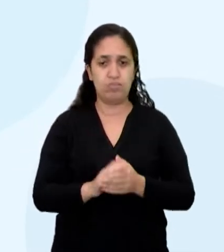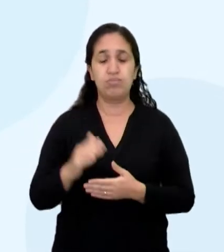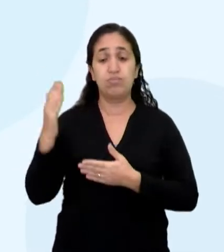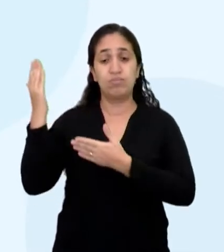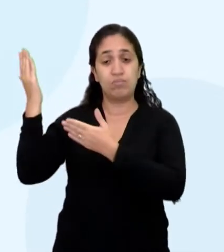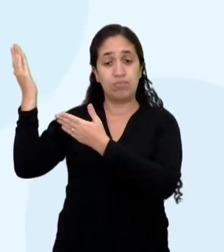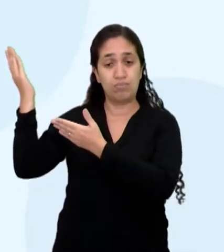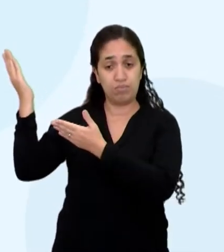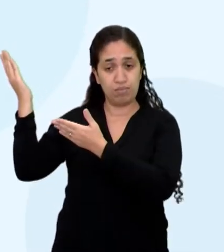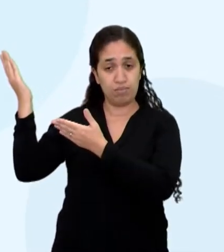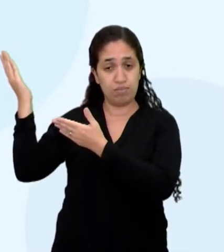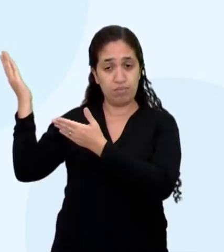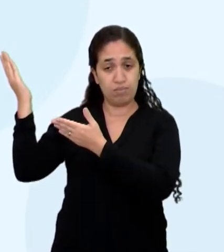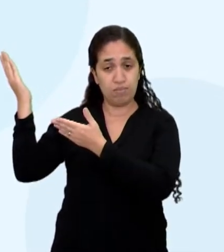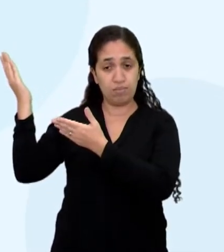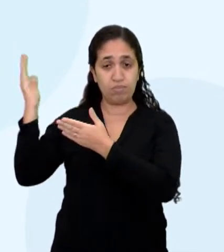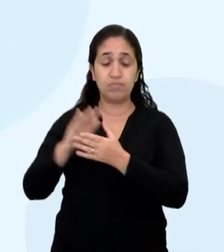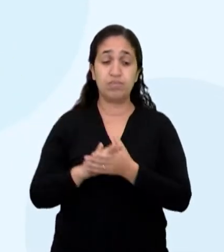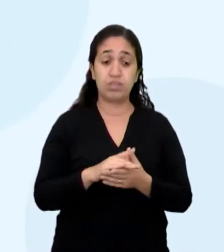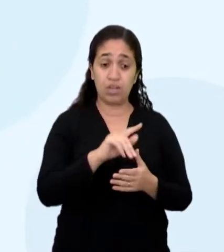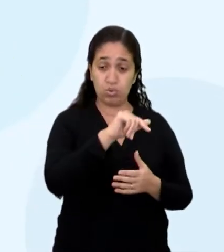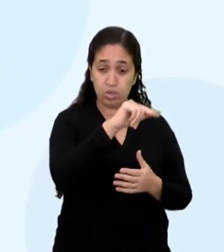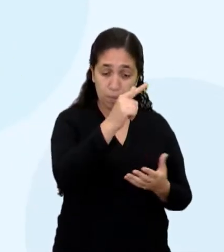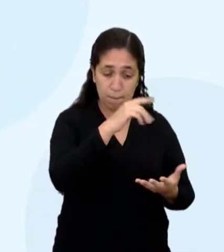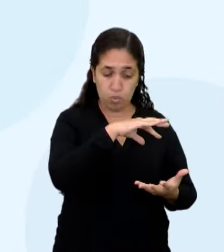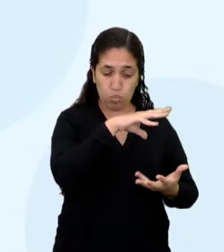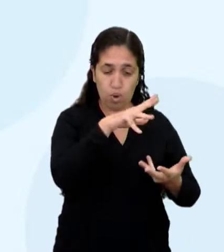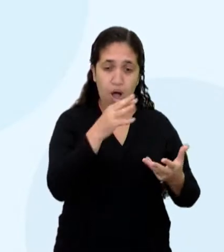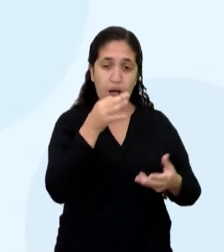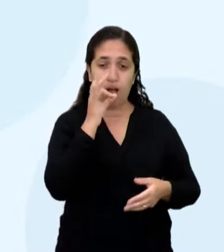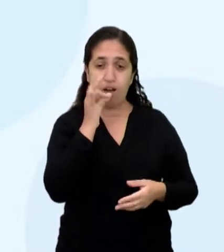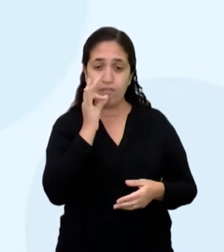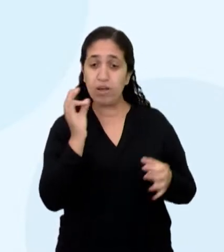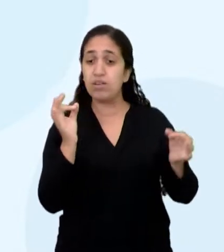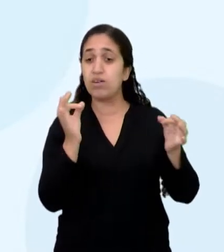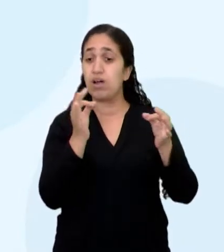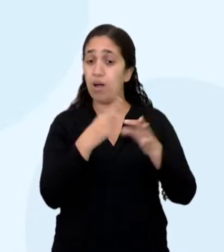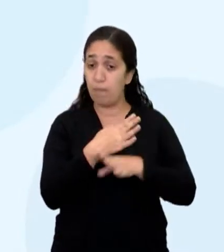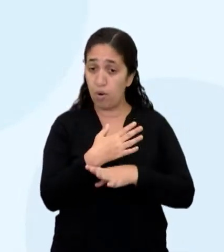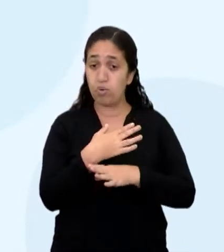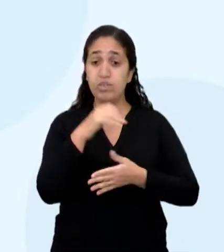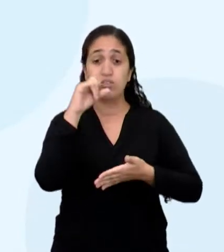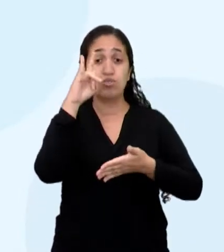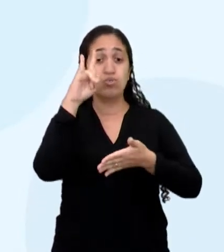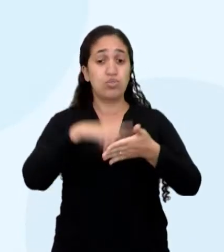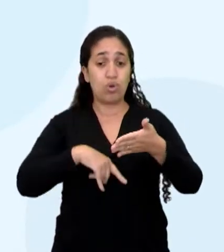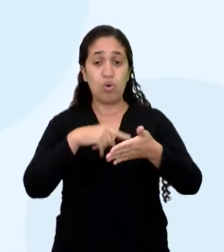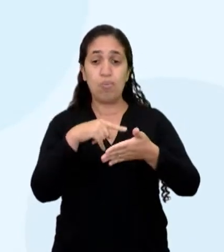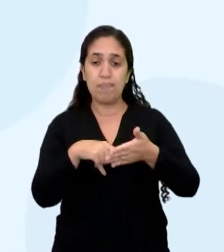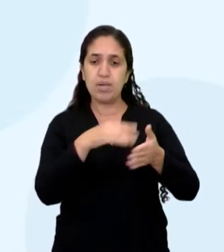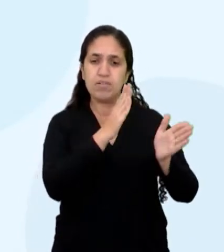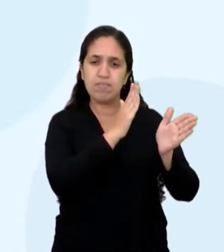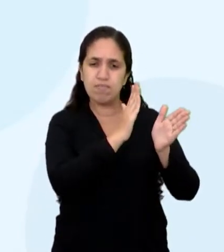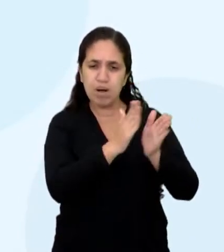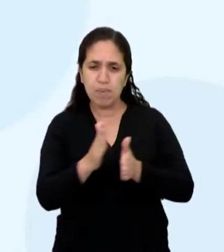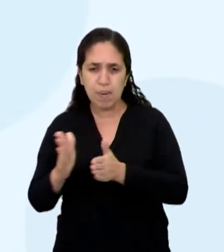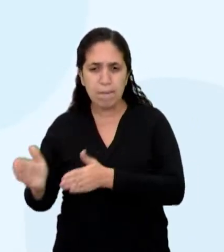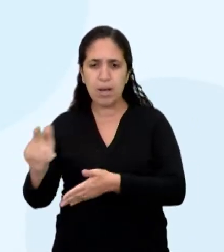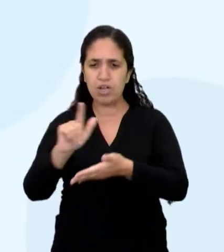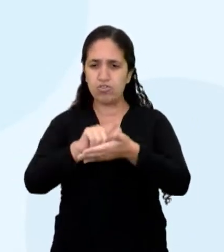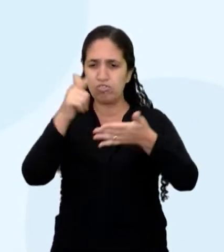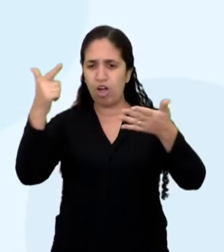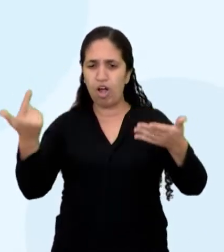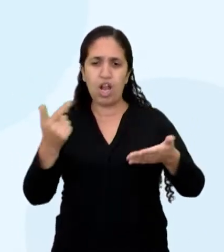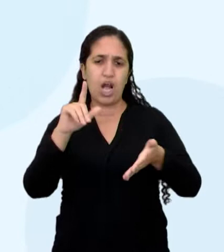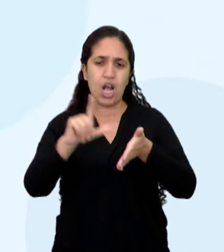mais alguma coisa? Tem sim. Depois de findado o World Café, é hora de documentar o processo e os resultados. Criam-se jornais ou livros de história com